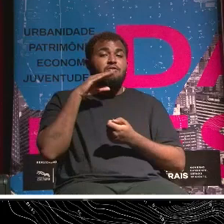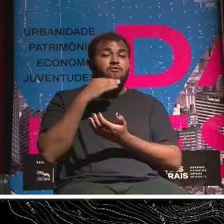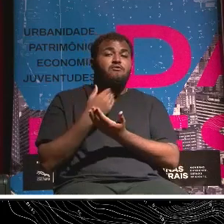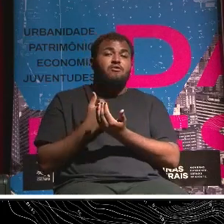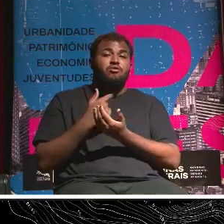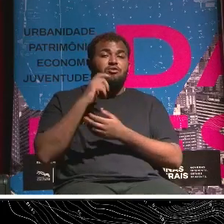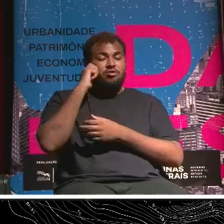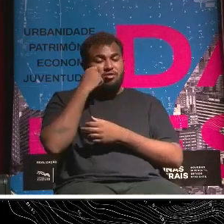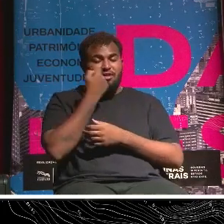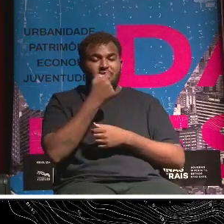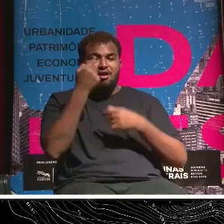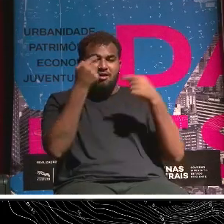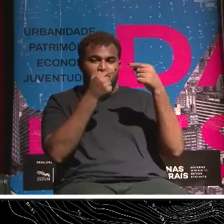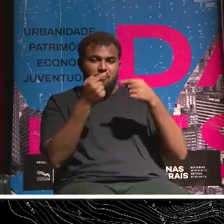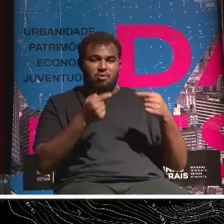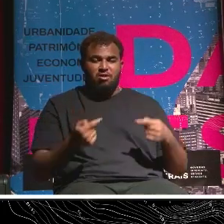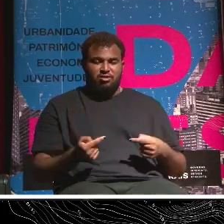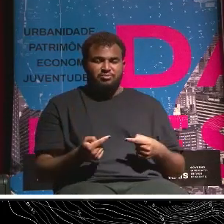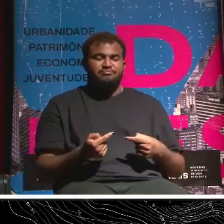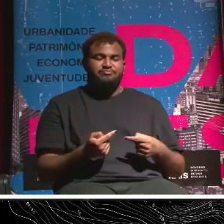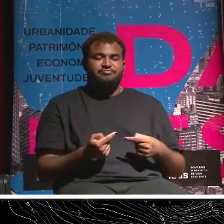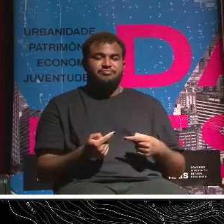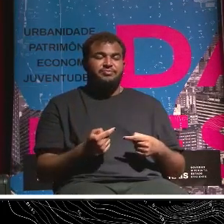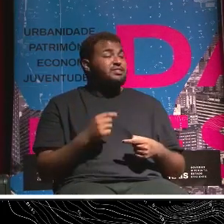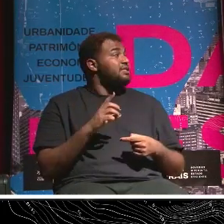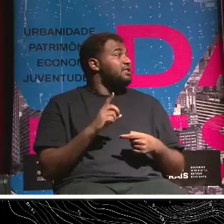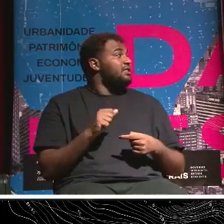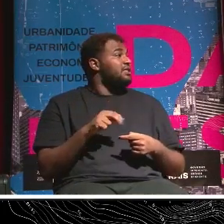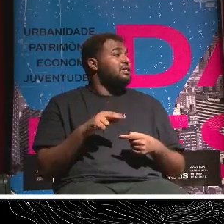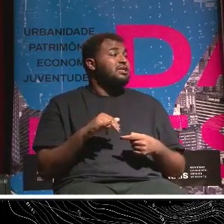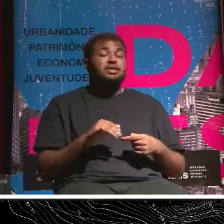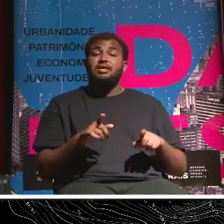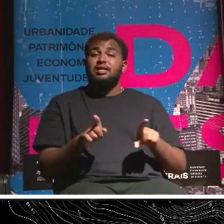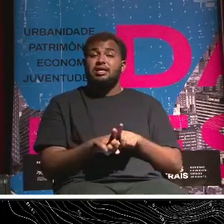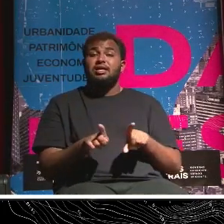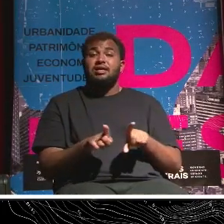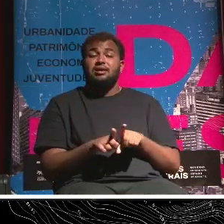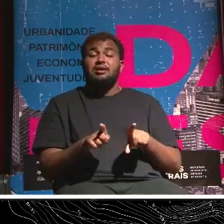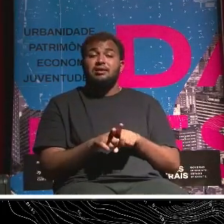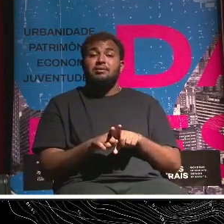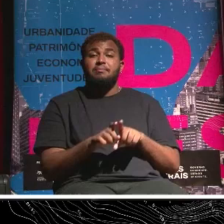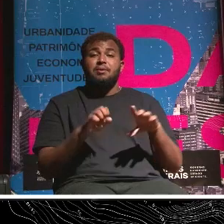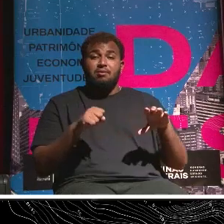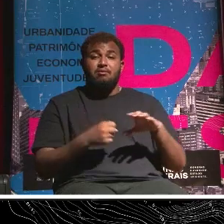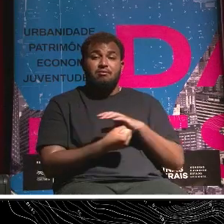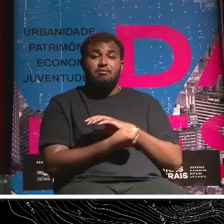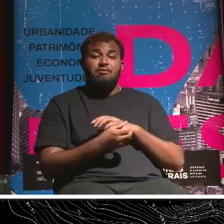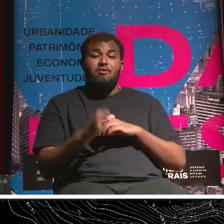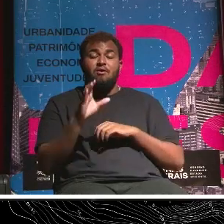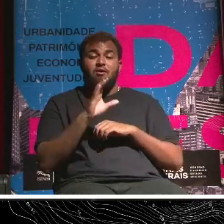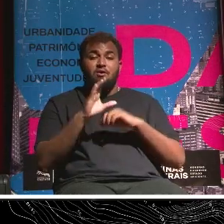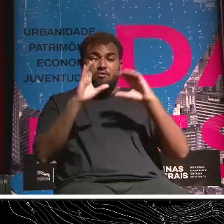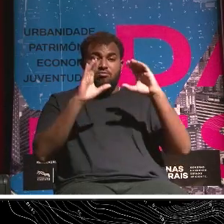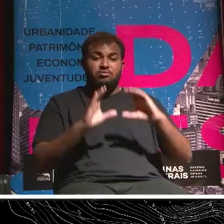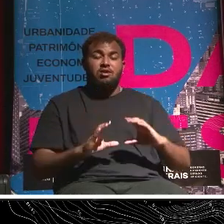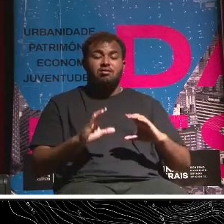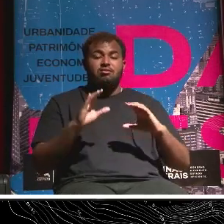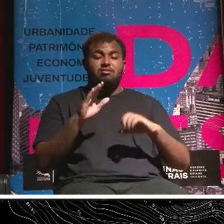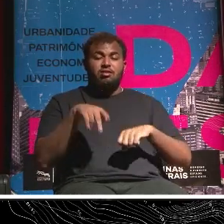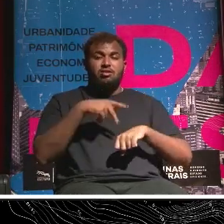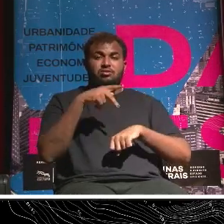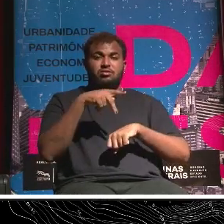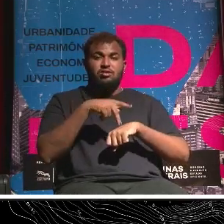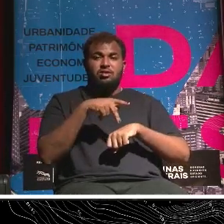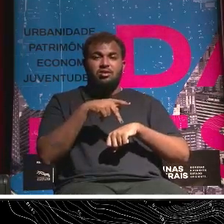Negra Política. A Dani também foi bolsista do Conselho Nacional de Desenvolvimento Científico